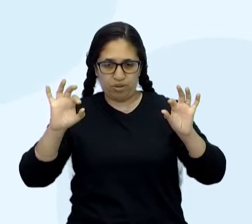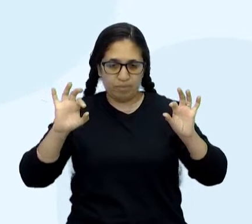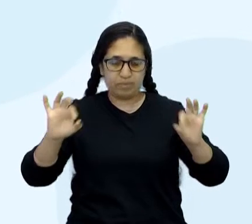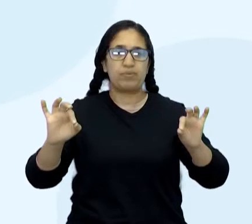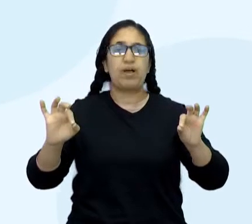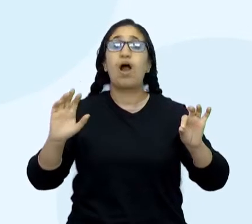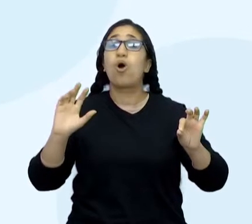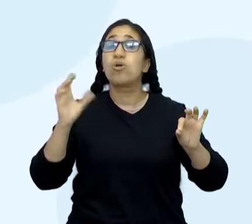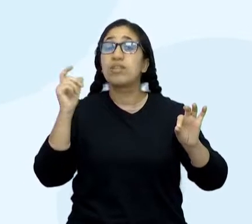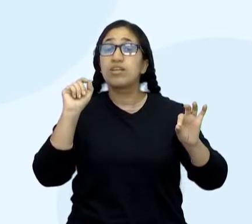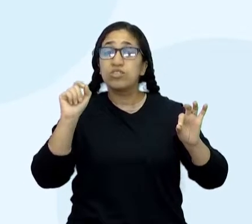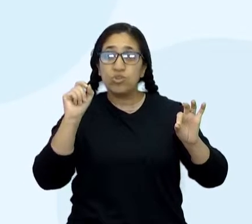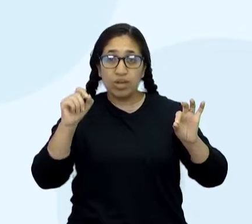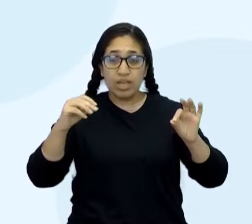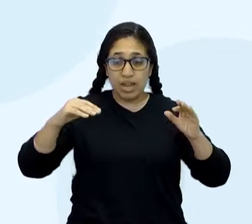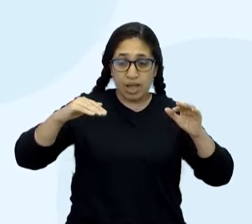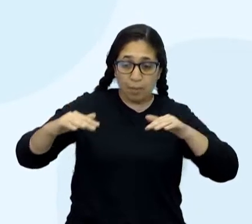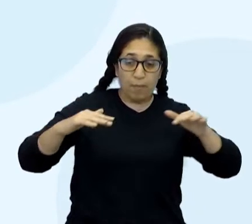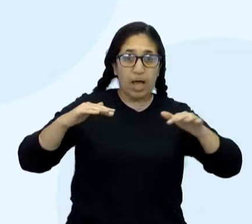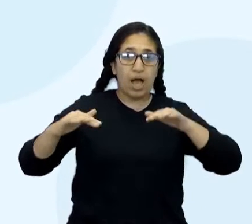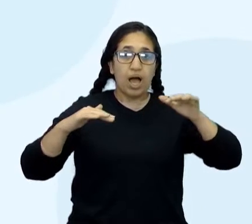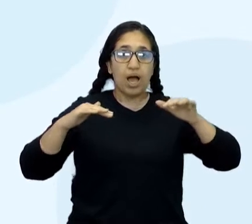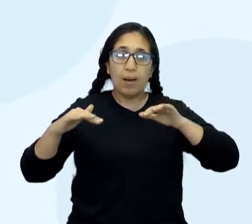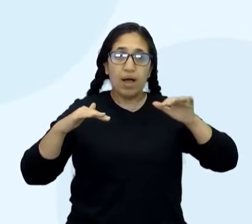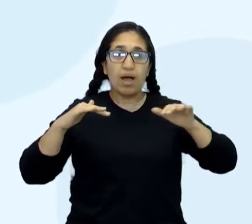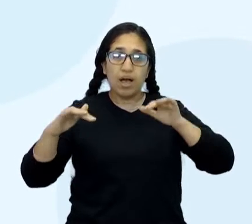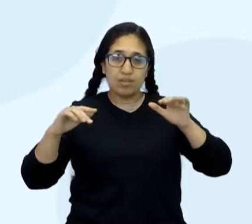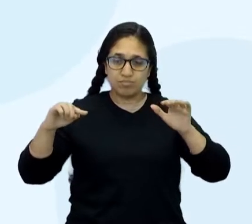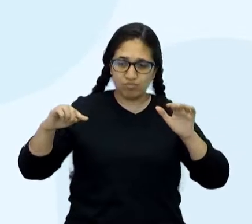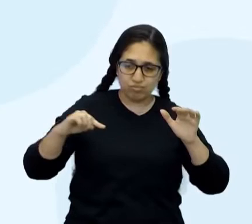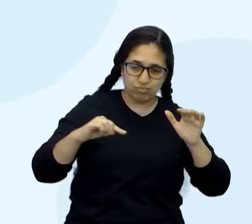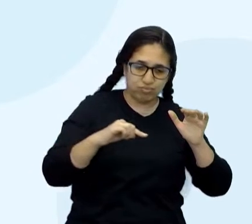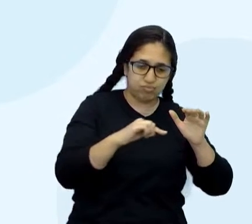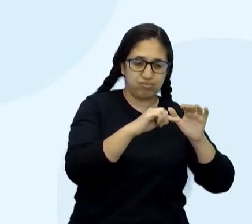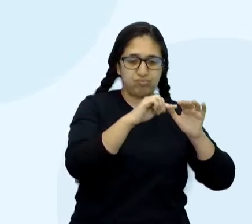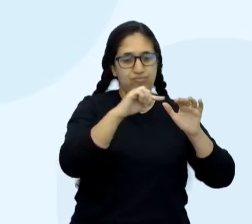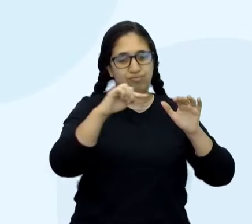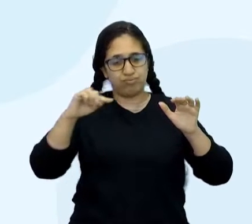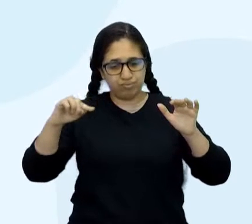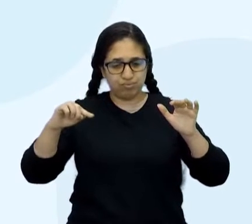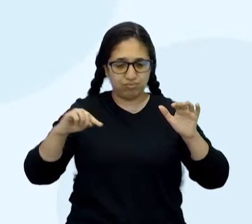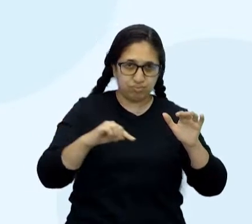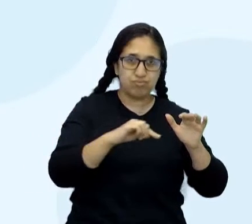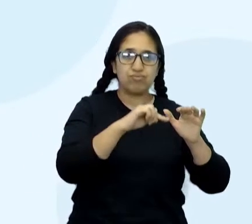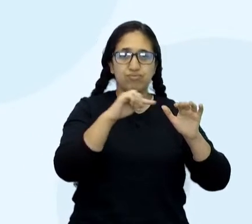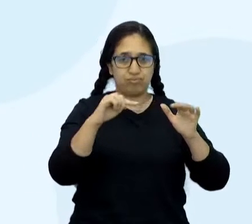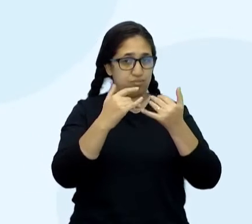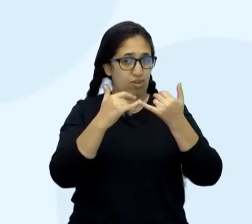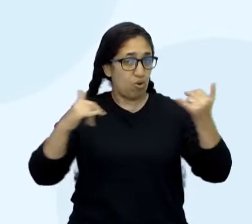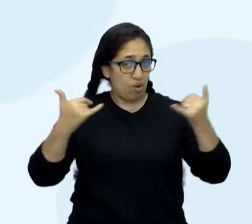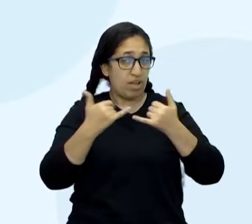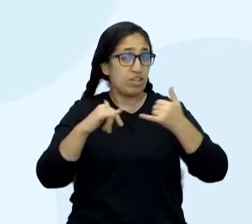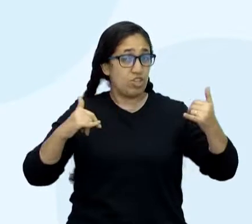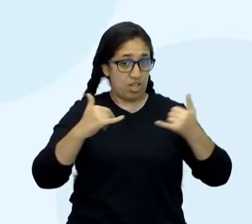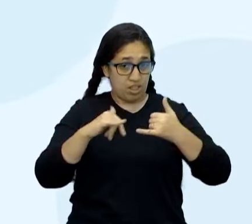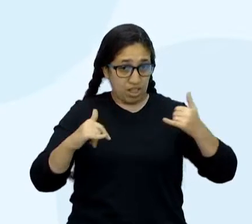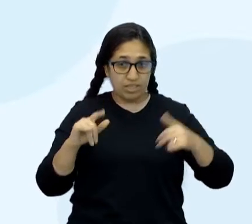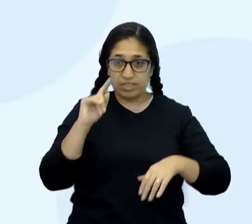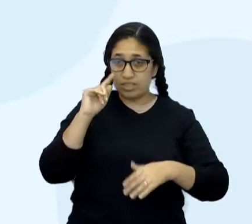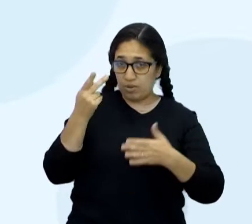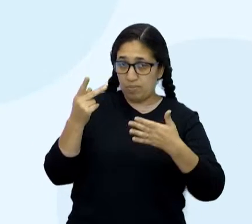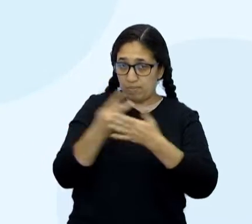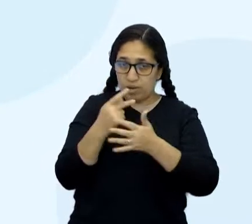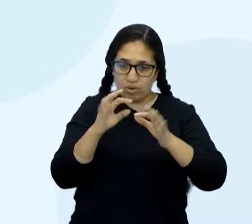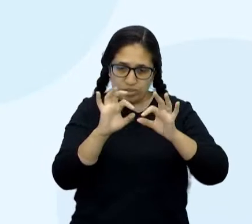acontece? As cargas se movimentam num sentido só, né? E este movimento é o que a gente chama de corrente elétrica. Então, para que aconteça